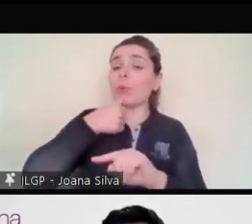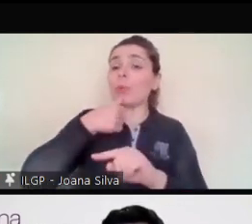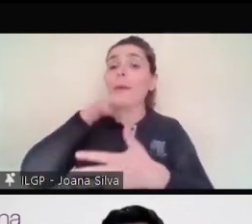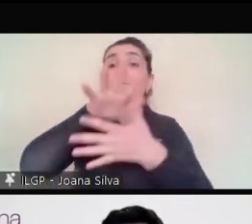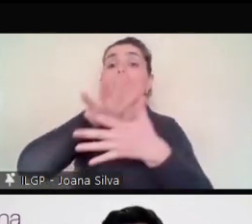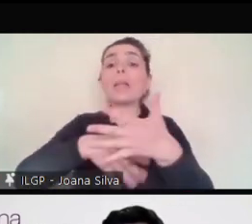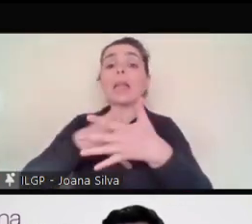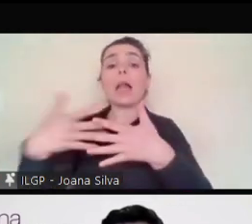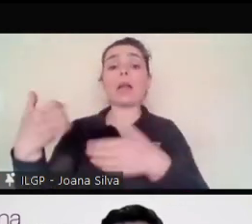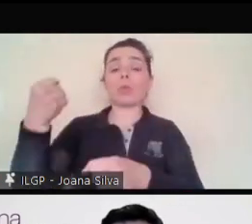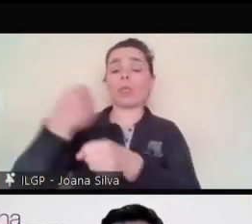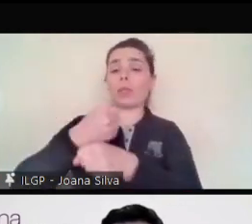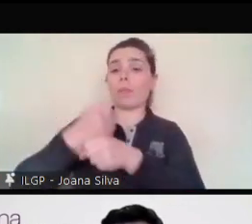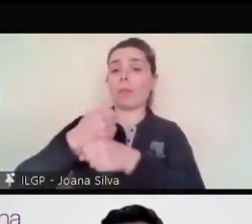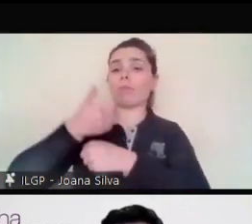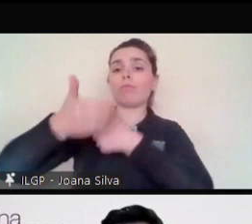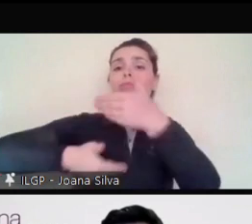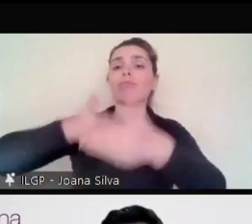de trabalho, planos